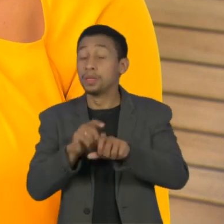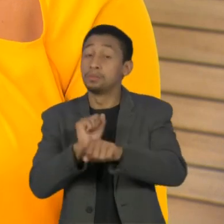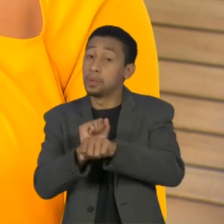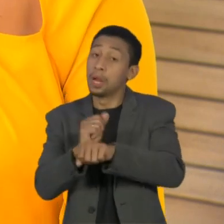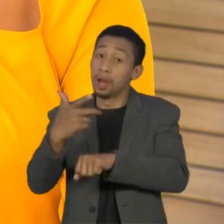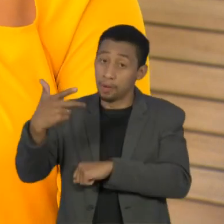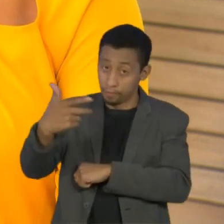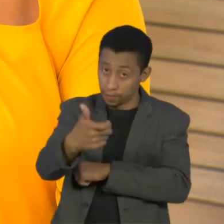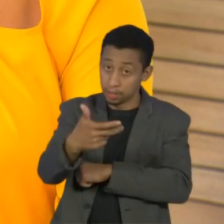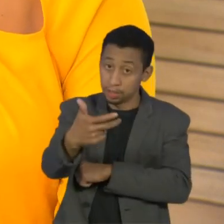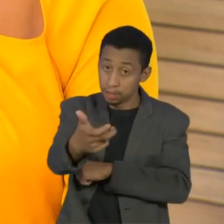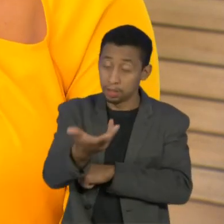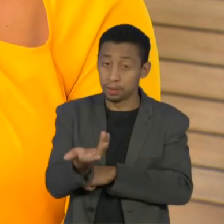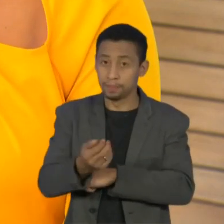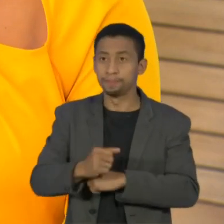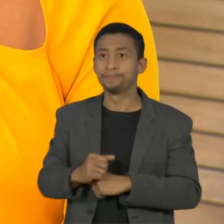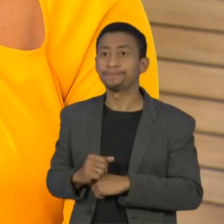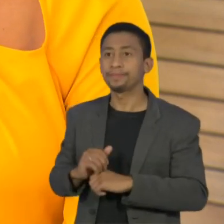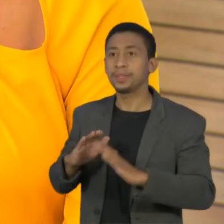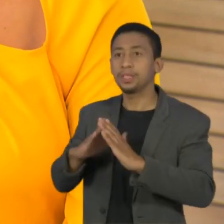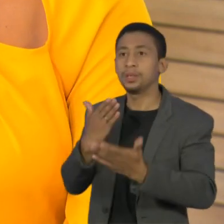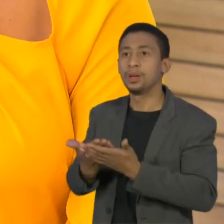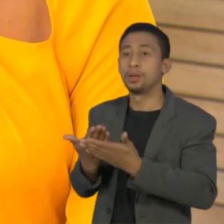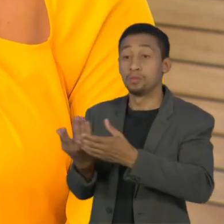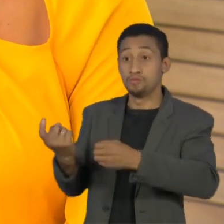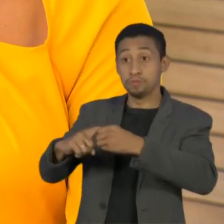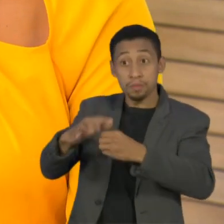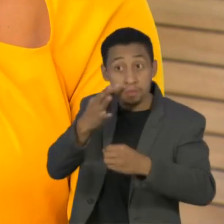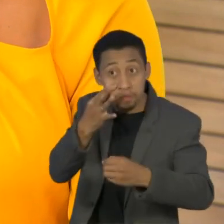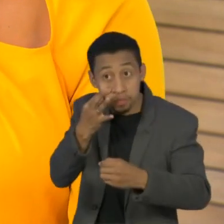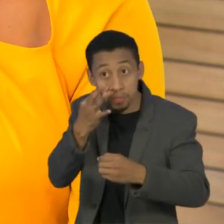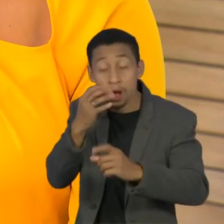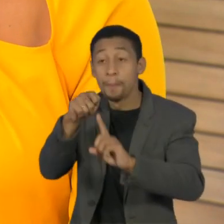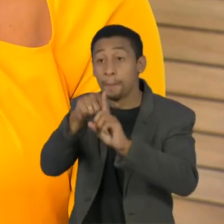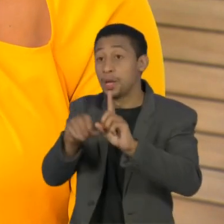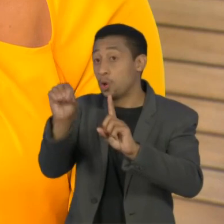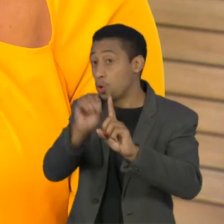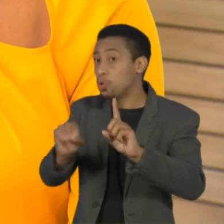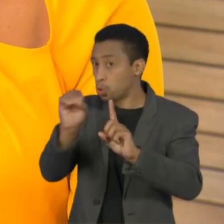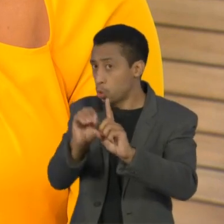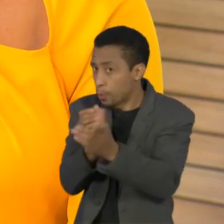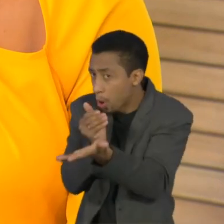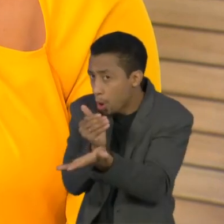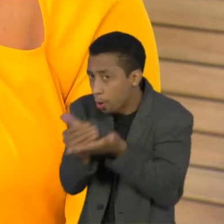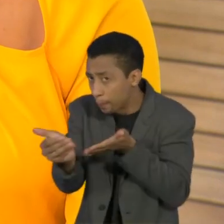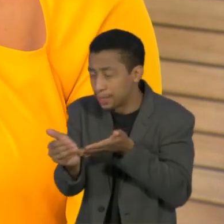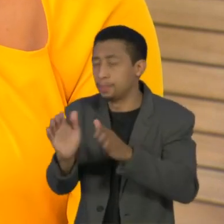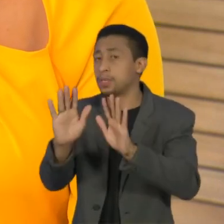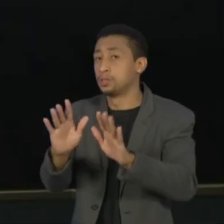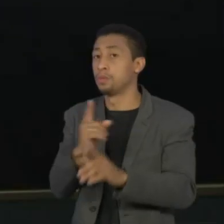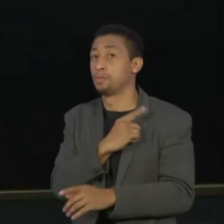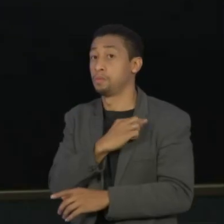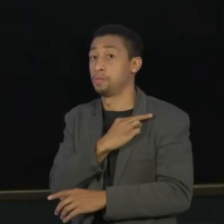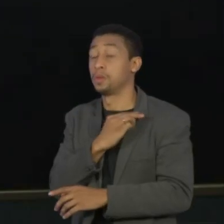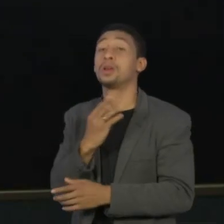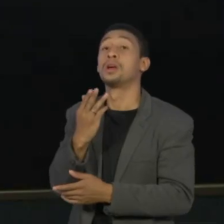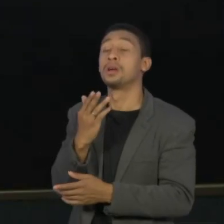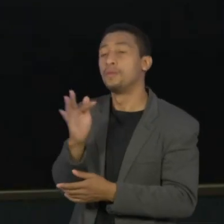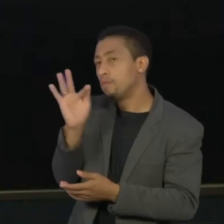e as aulas presenciais na capital paulista voltam no início de outubro mas só para o ensino superior